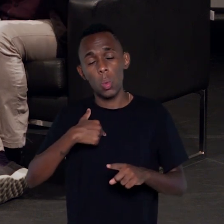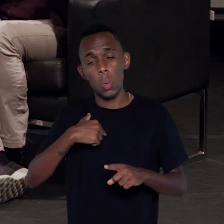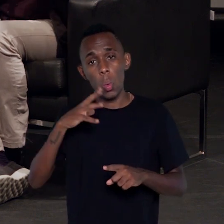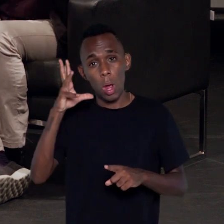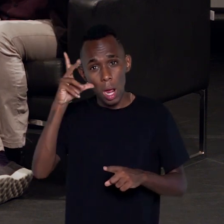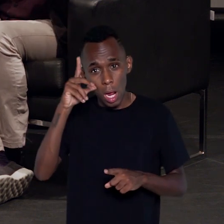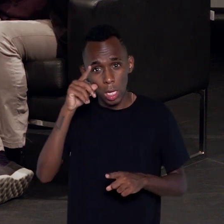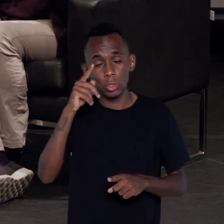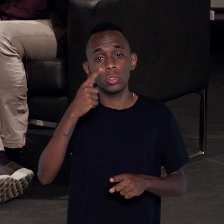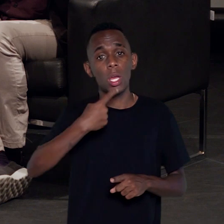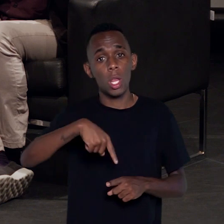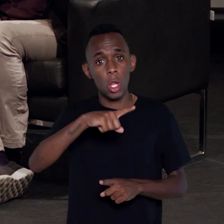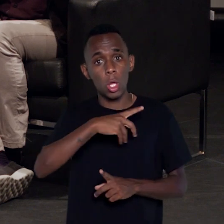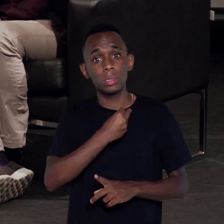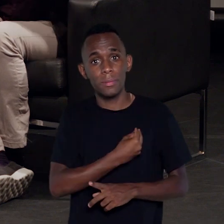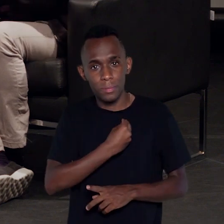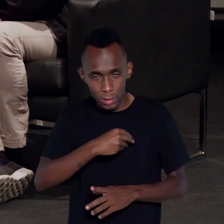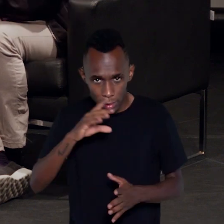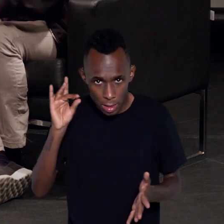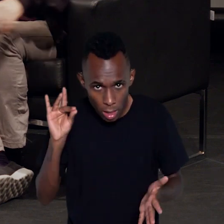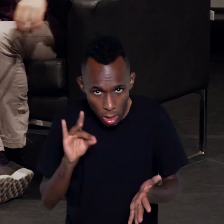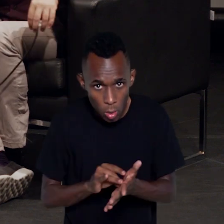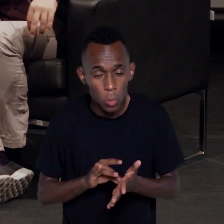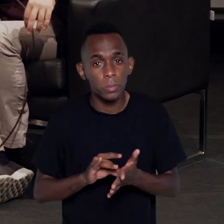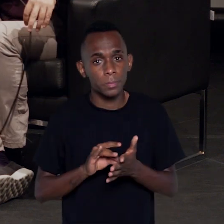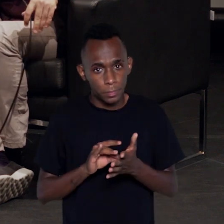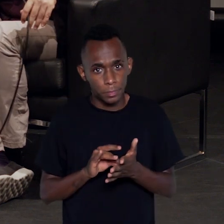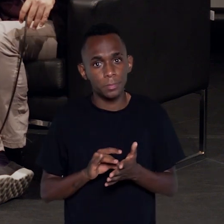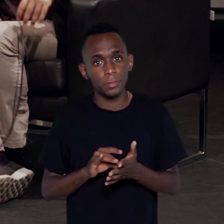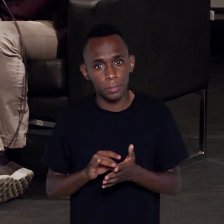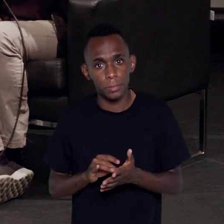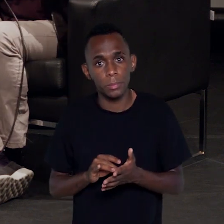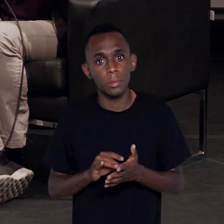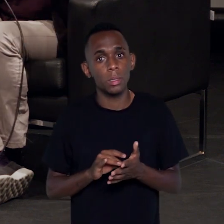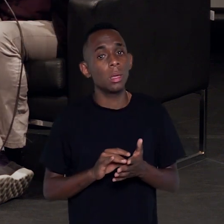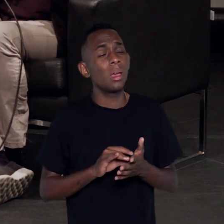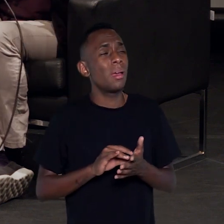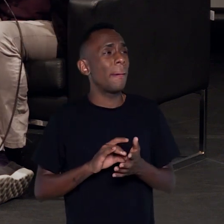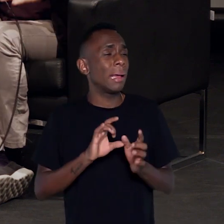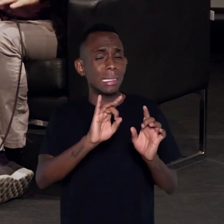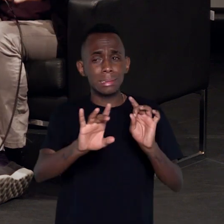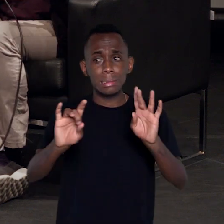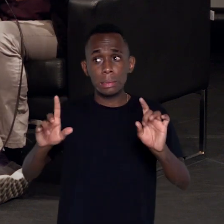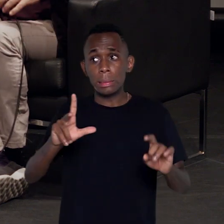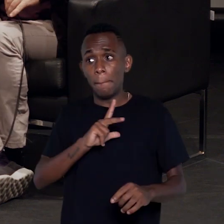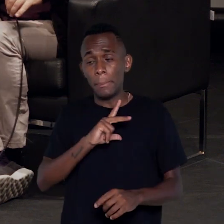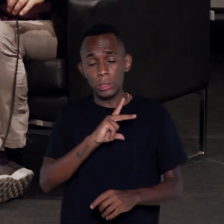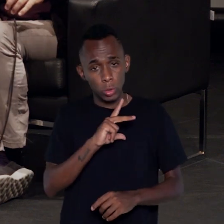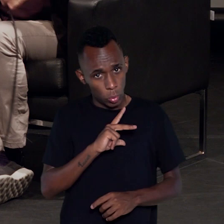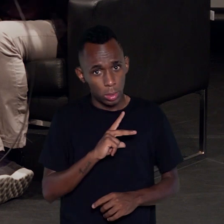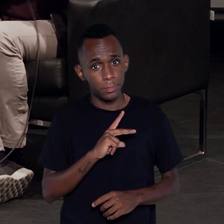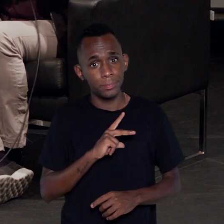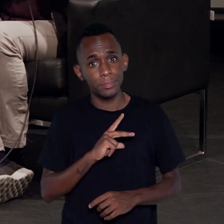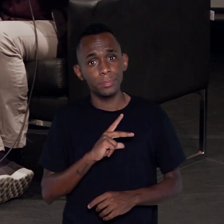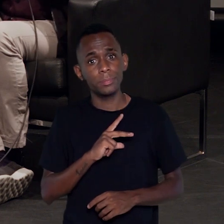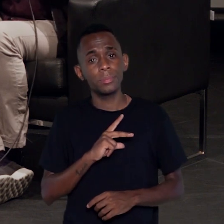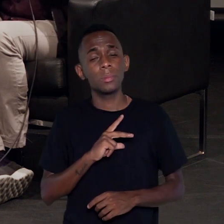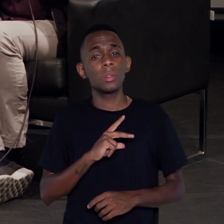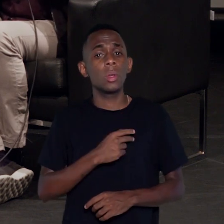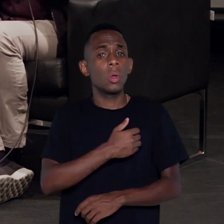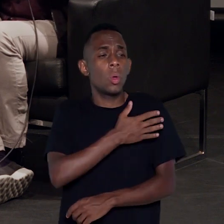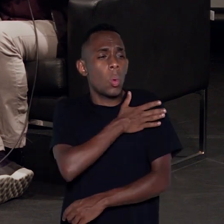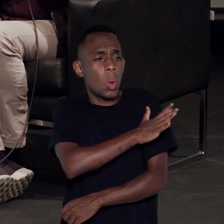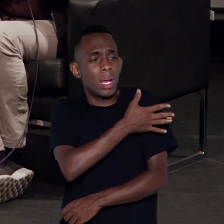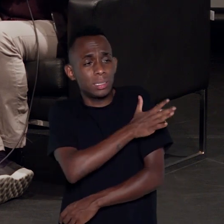realidade, embora a gente comungue de muitas coisas em comum, é uma realidade muito particular, muito própria, muito específica. No fundo,